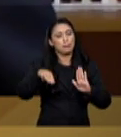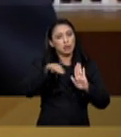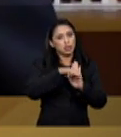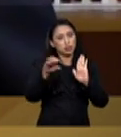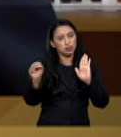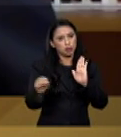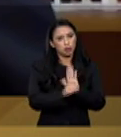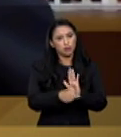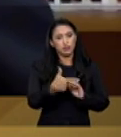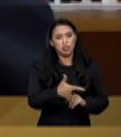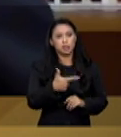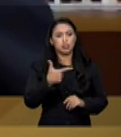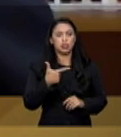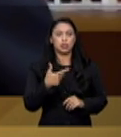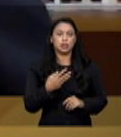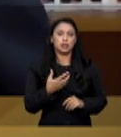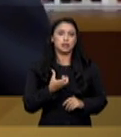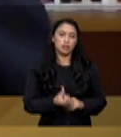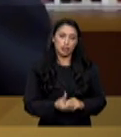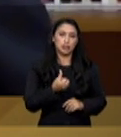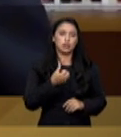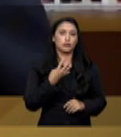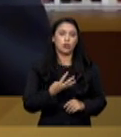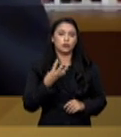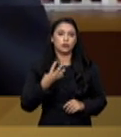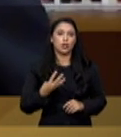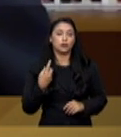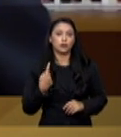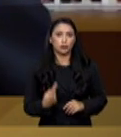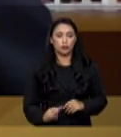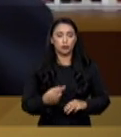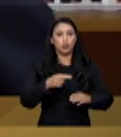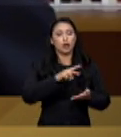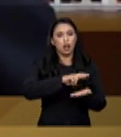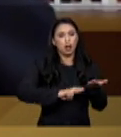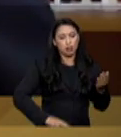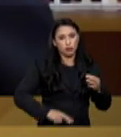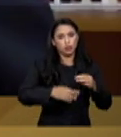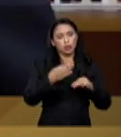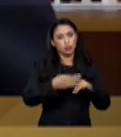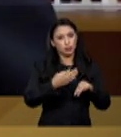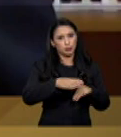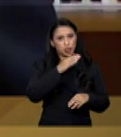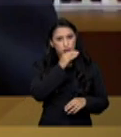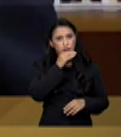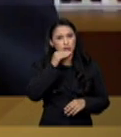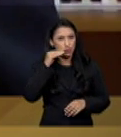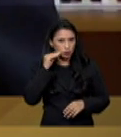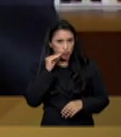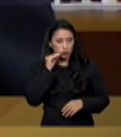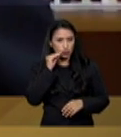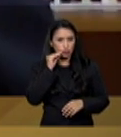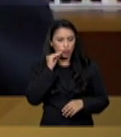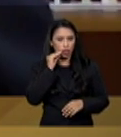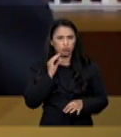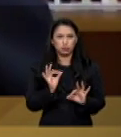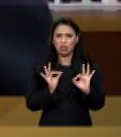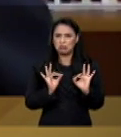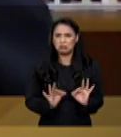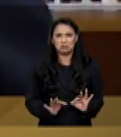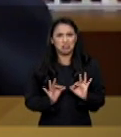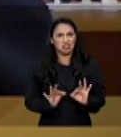segurança 26441, da relatoria do ministro Celso de Mello, cuja